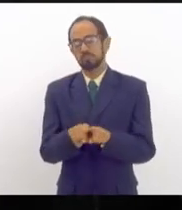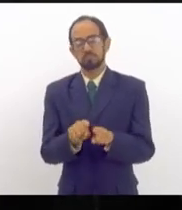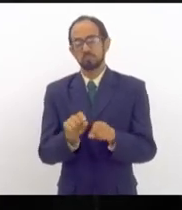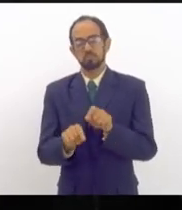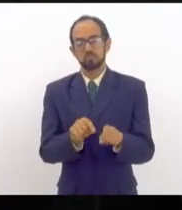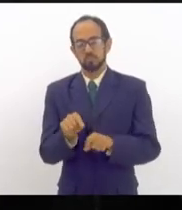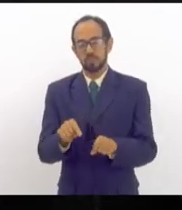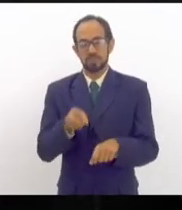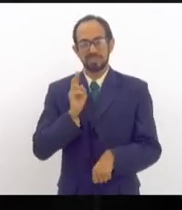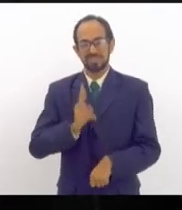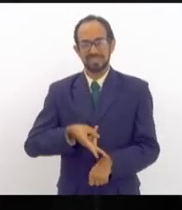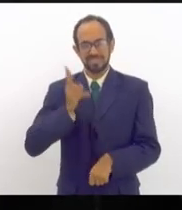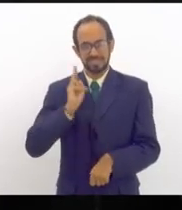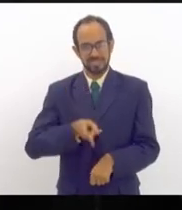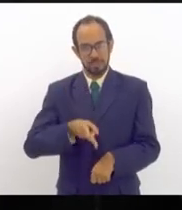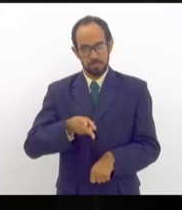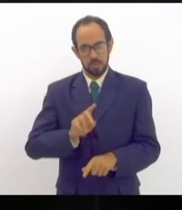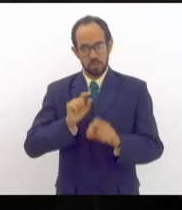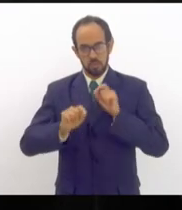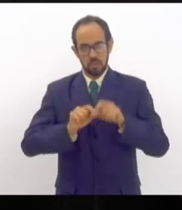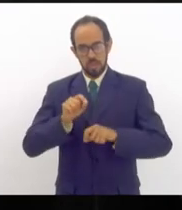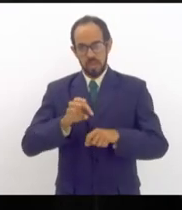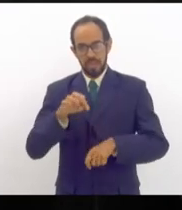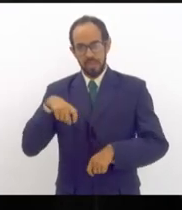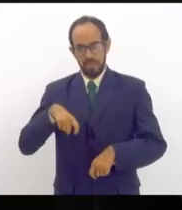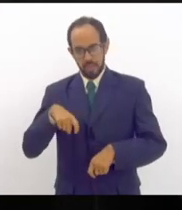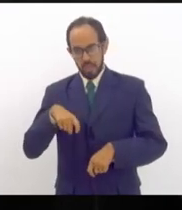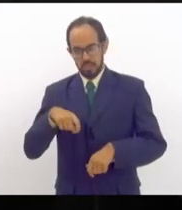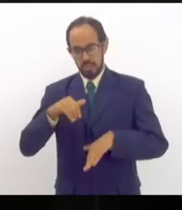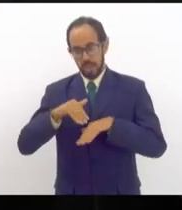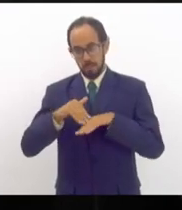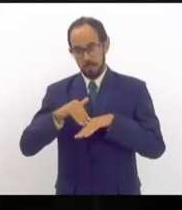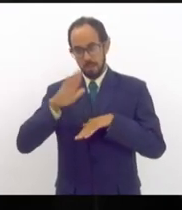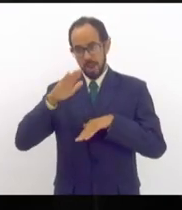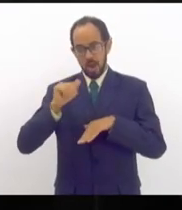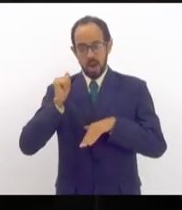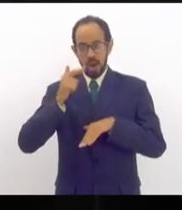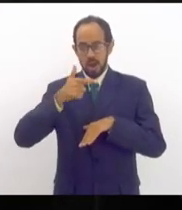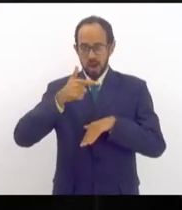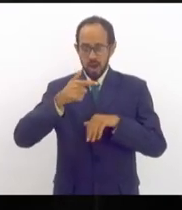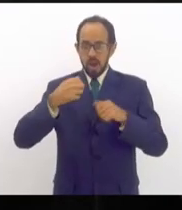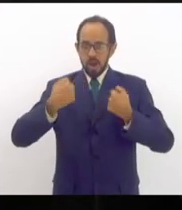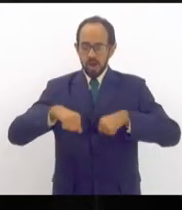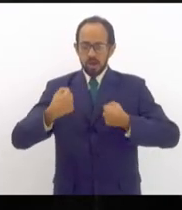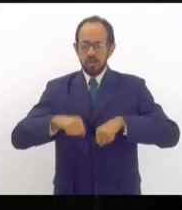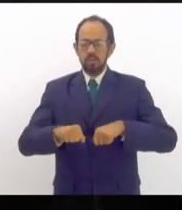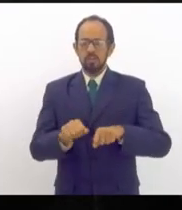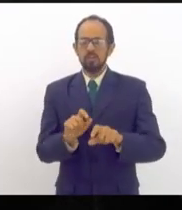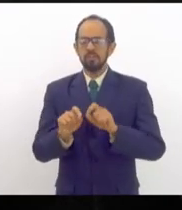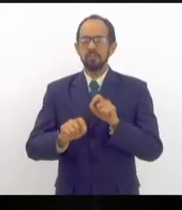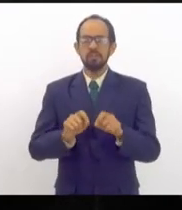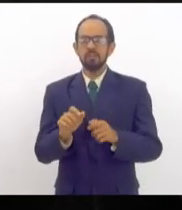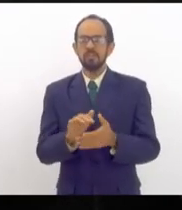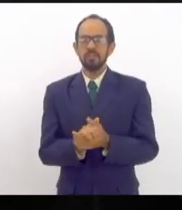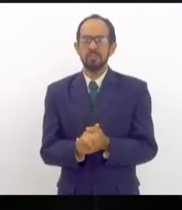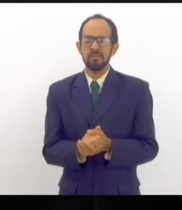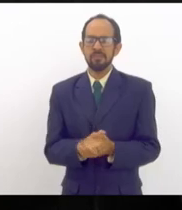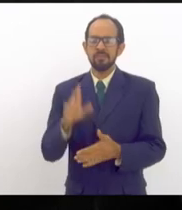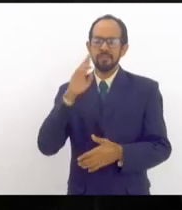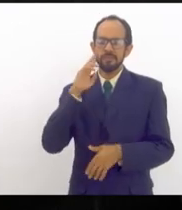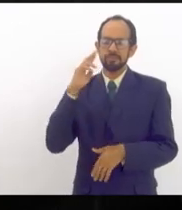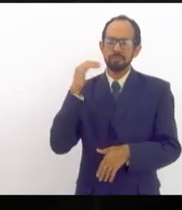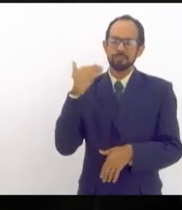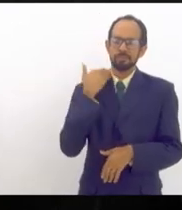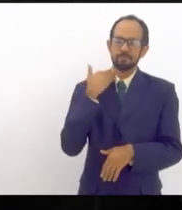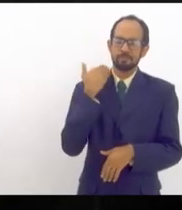sempre que essa taxa de juro tá acima do que se deve os banqueiros